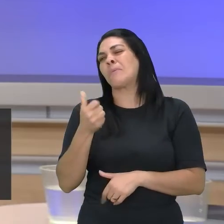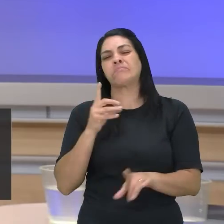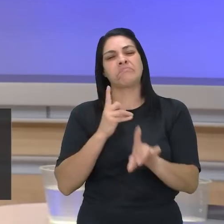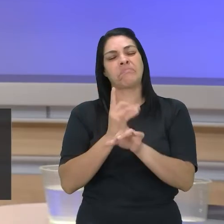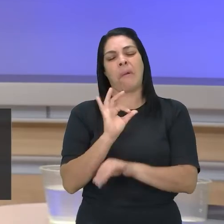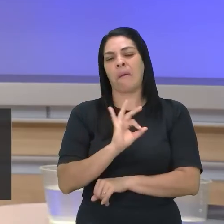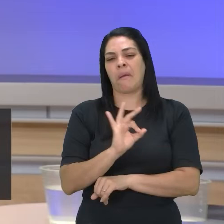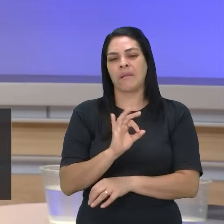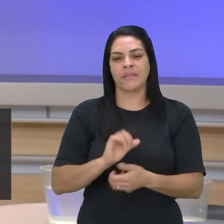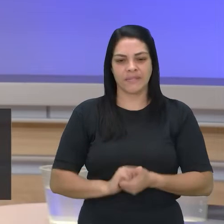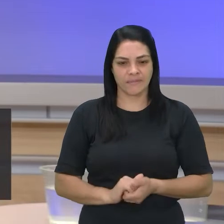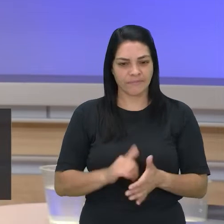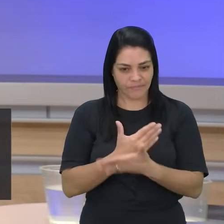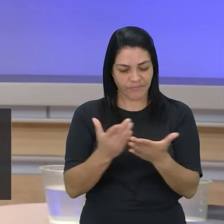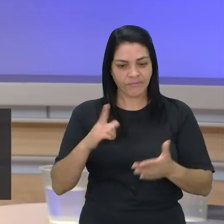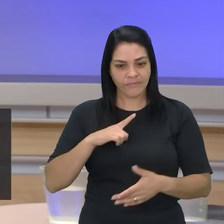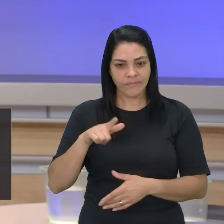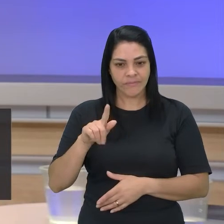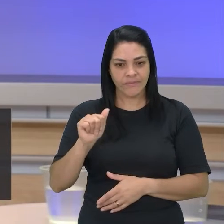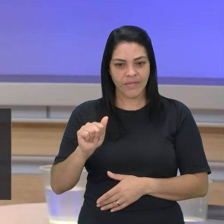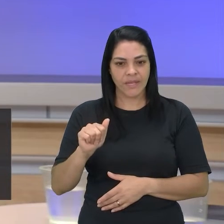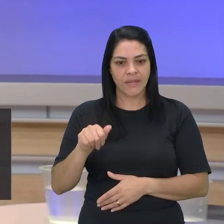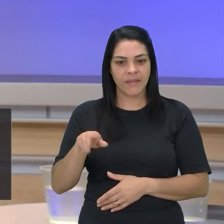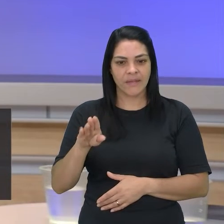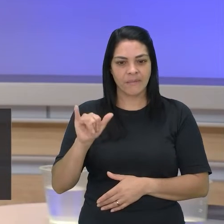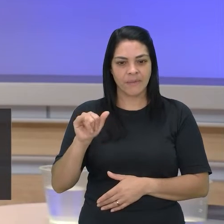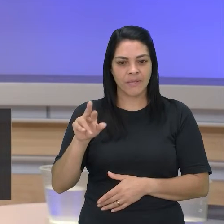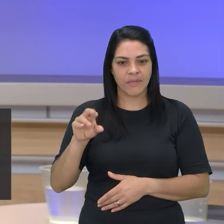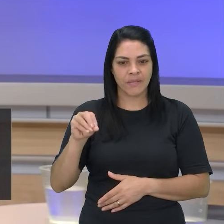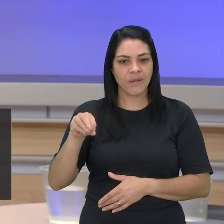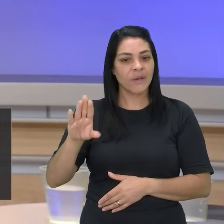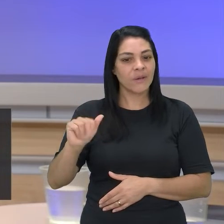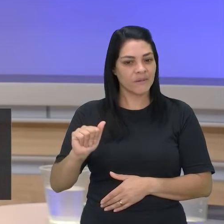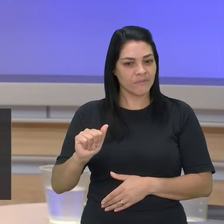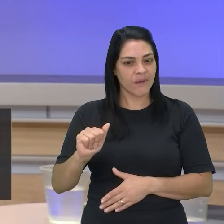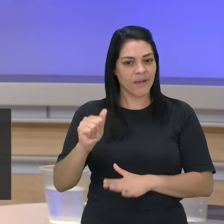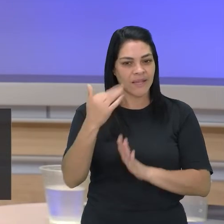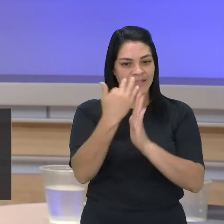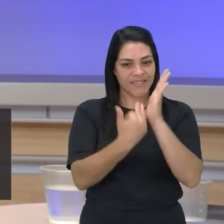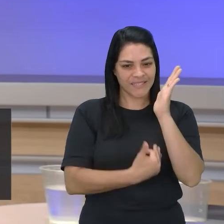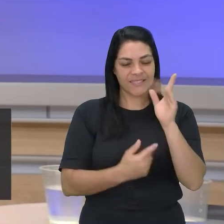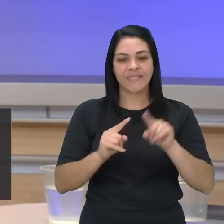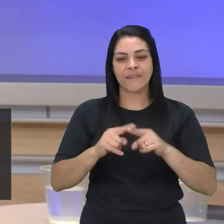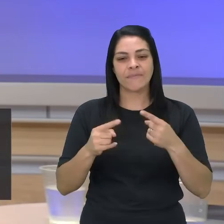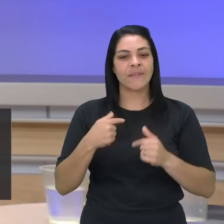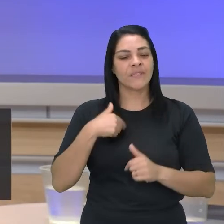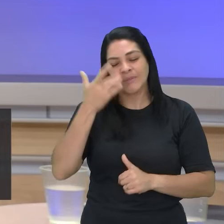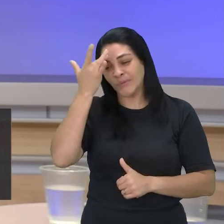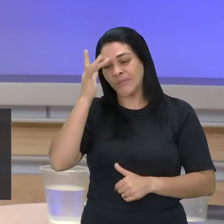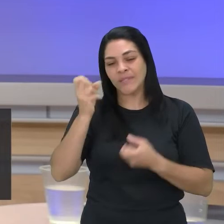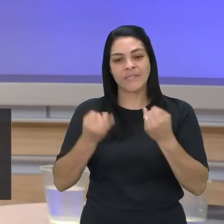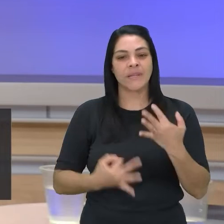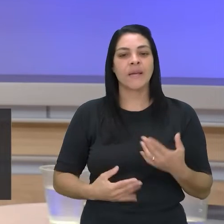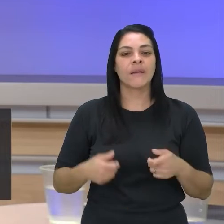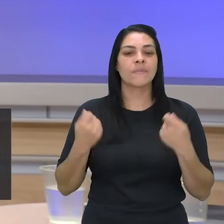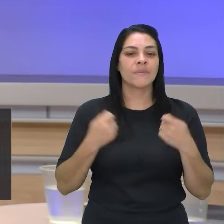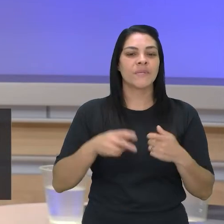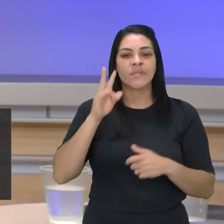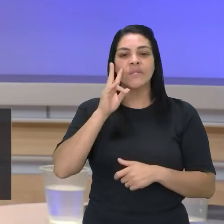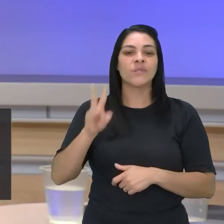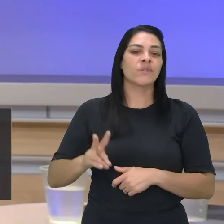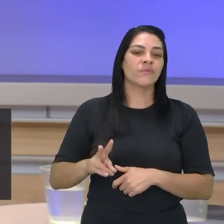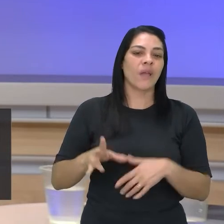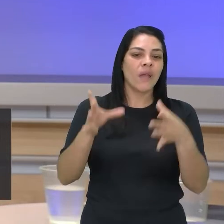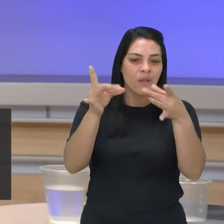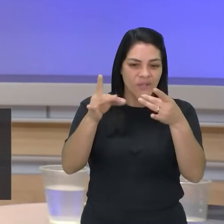A gente até tem a gabiroba dentre as espécies das nossas listas. Agora eu não sei dizer, eu precisaria olhar o detalhe, né,